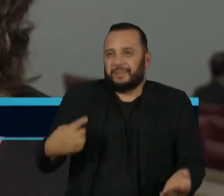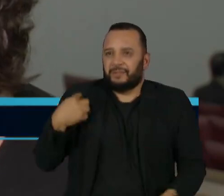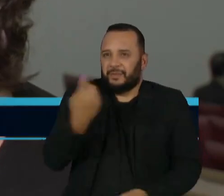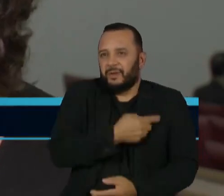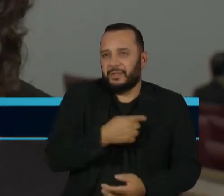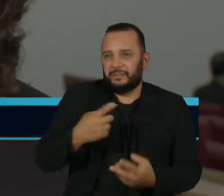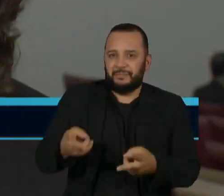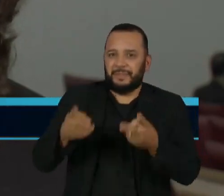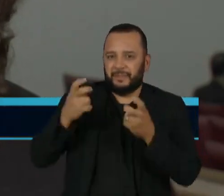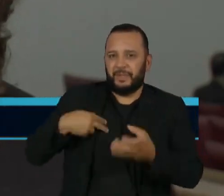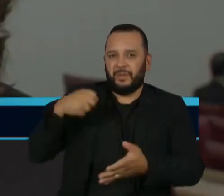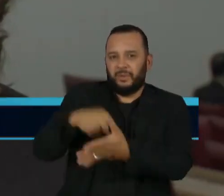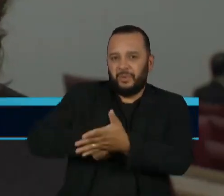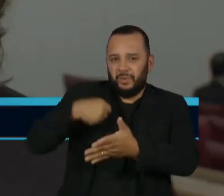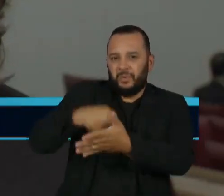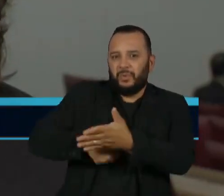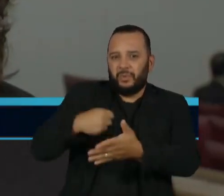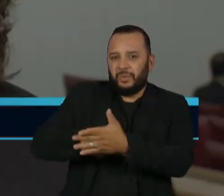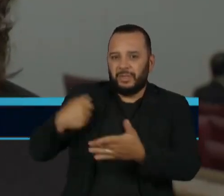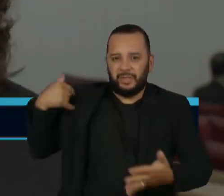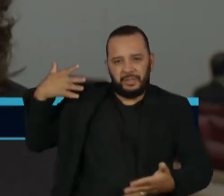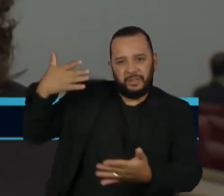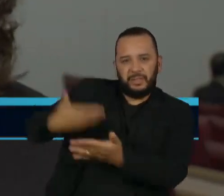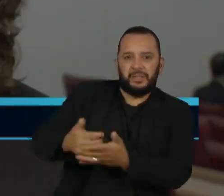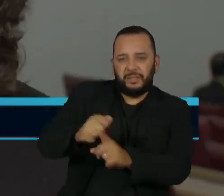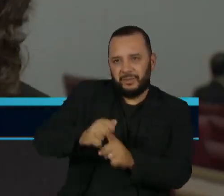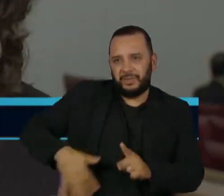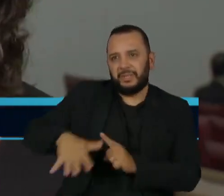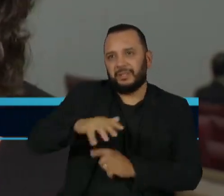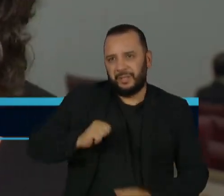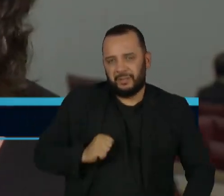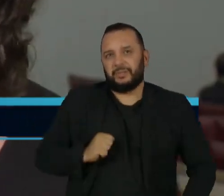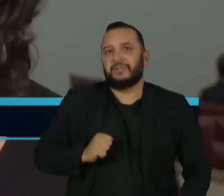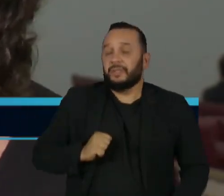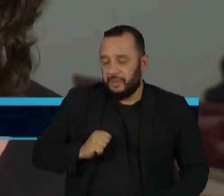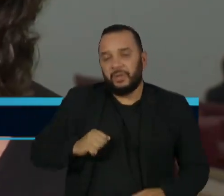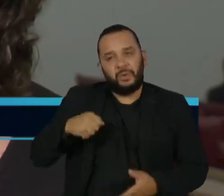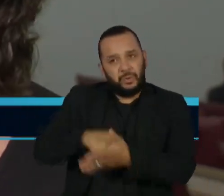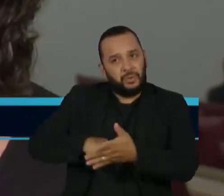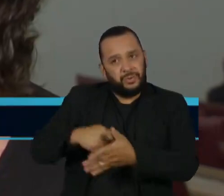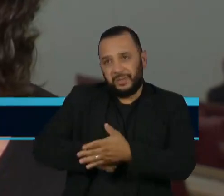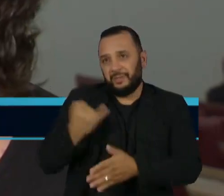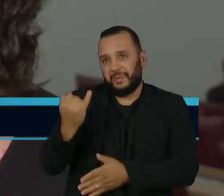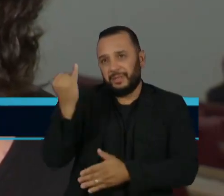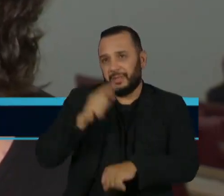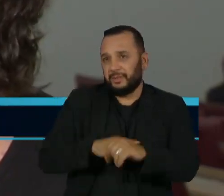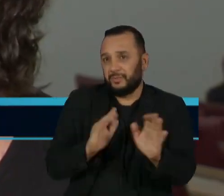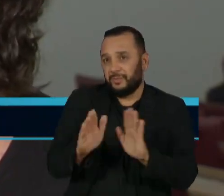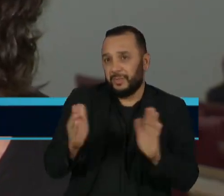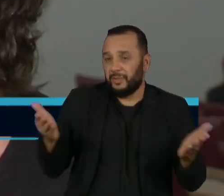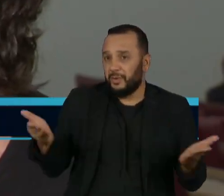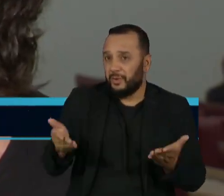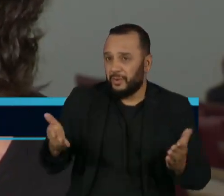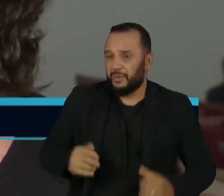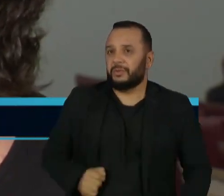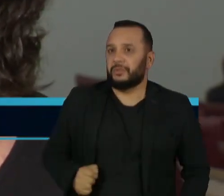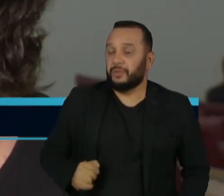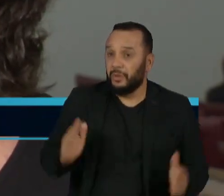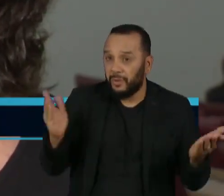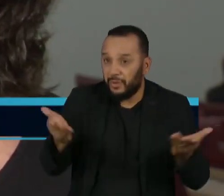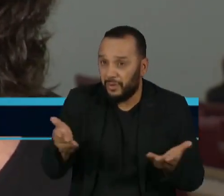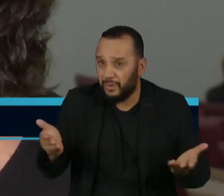luta permanente das sociedad e uma luta fundamental nos tempos presentes inclusive na onde nós